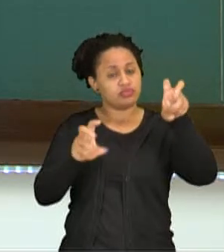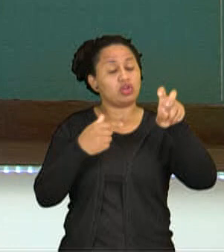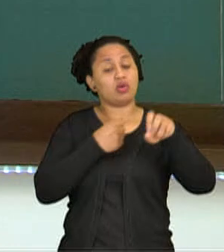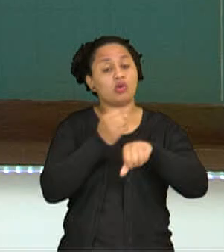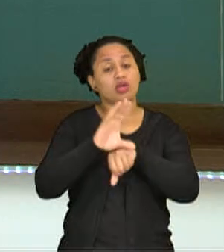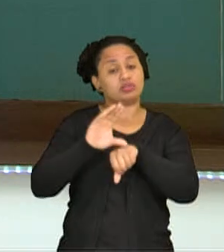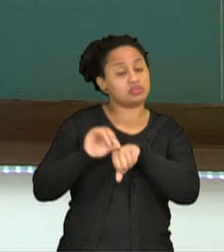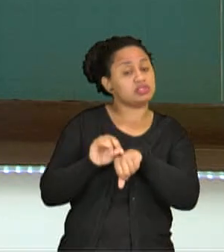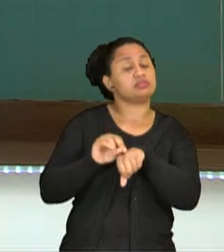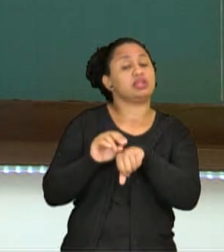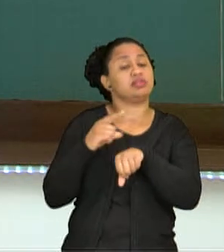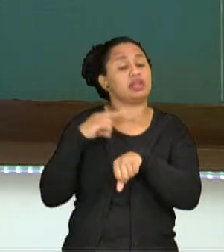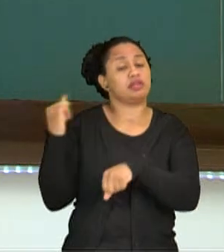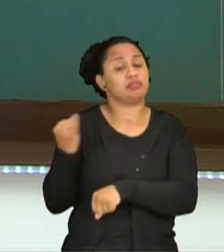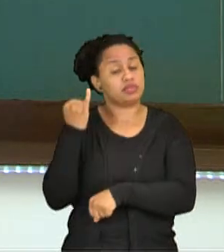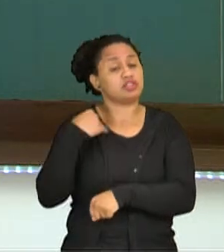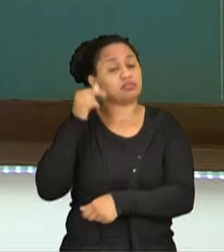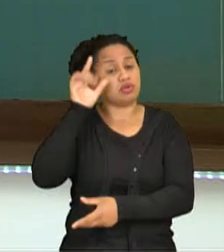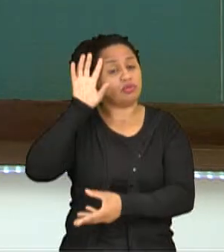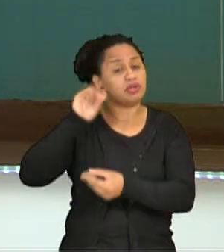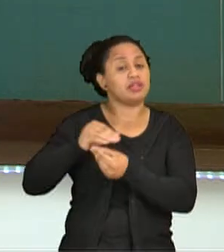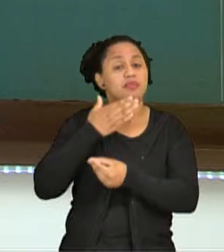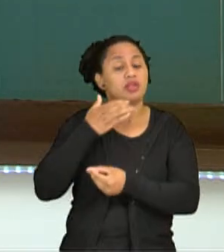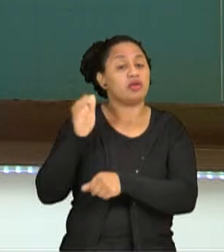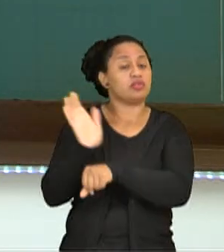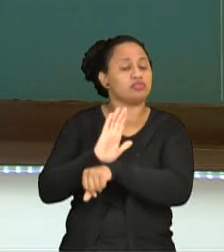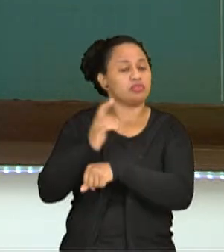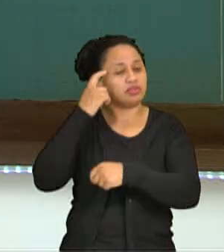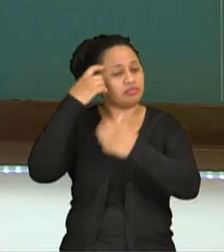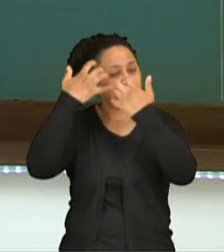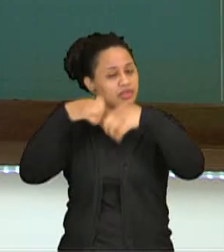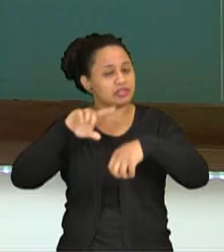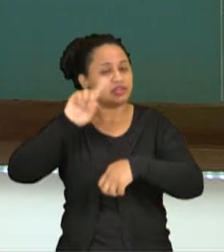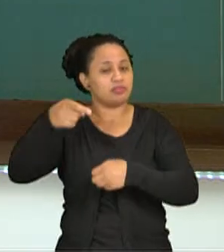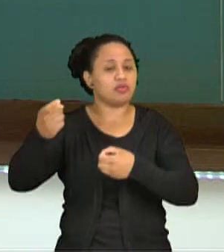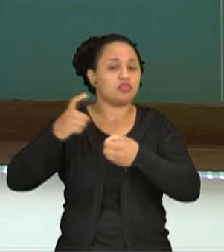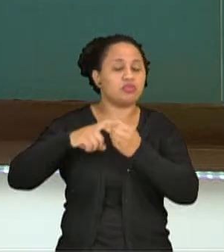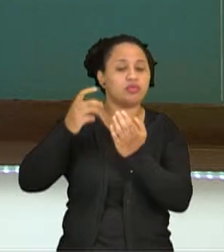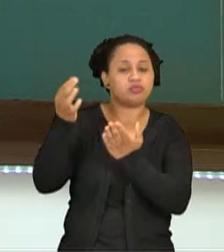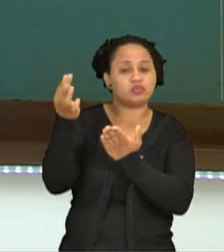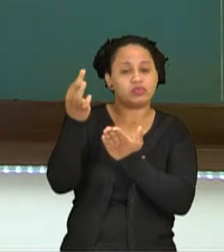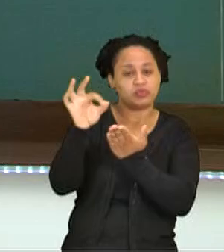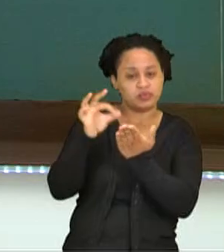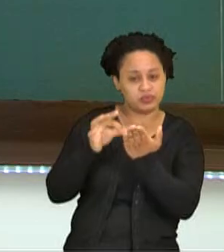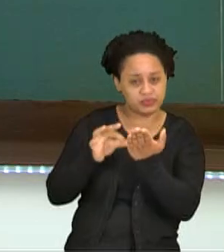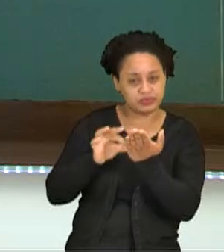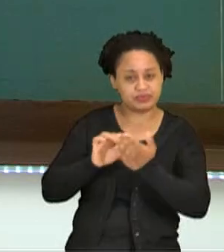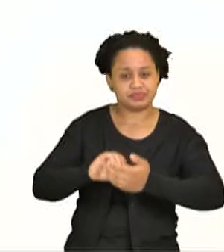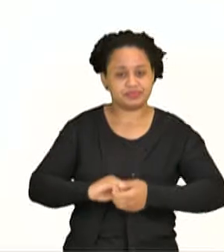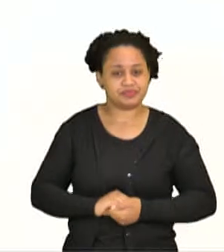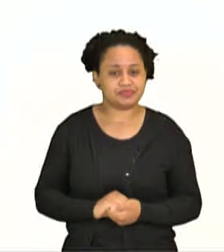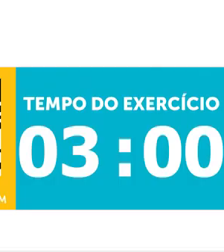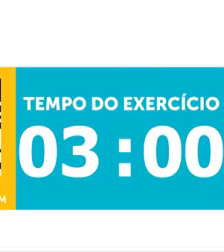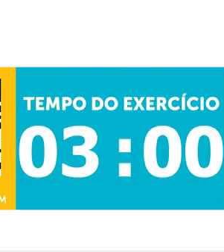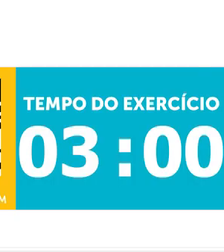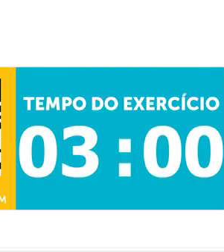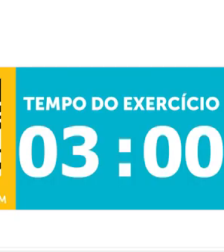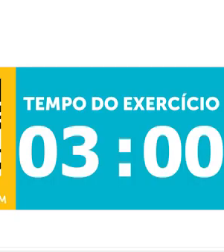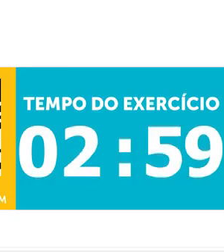seriam necessários para melhor entendimento do filme? Pense um pouquinho que eu volto já já com você comentando essa resposta.